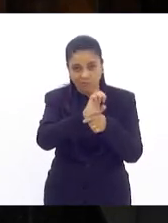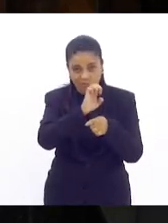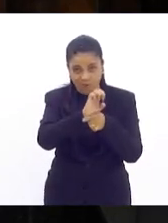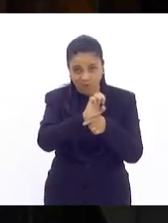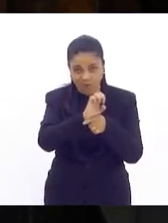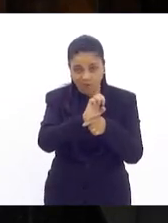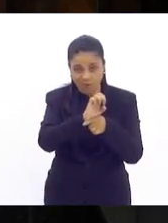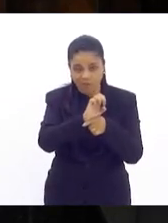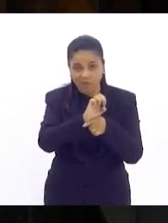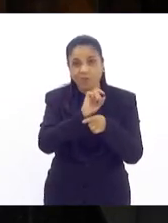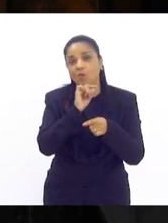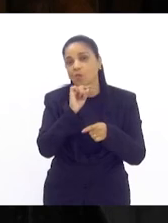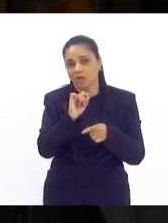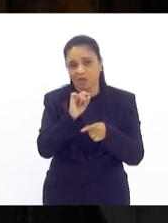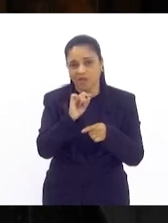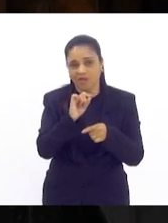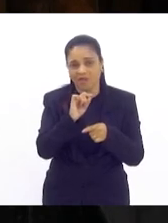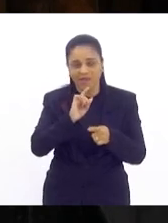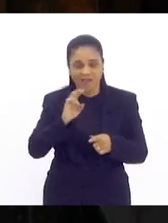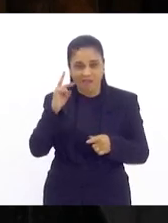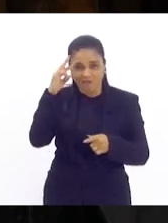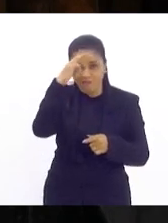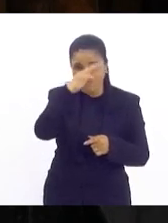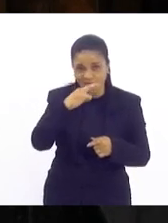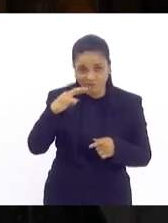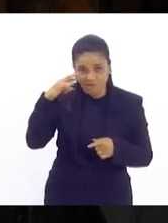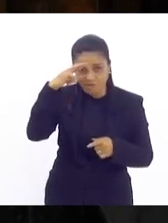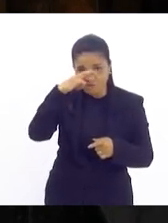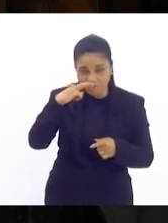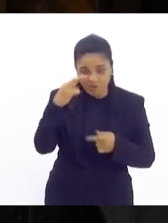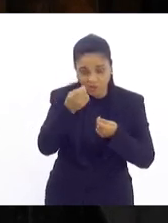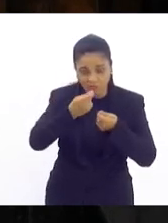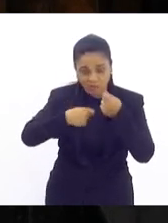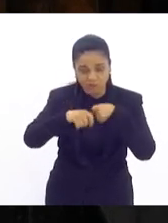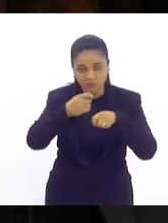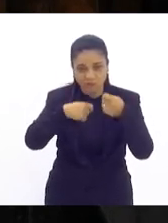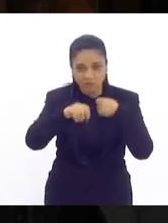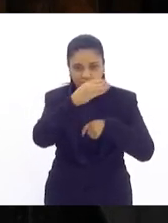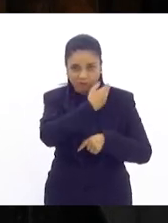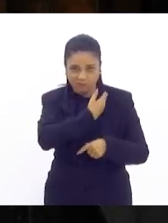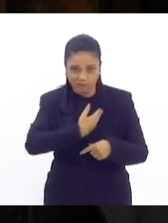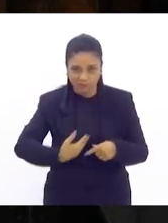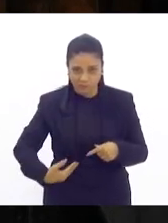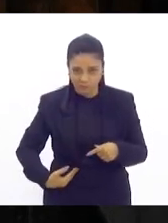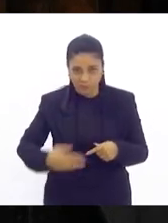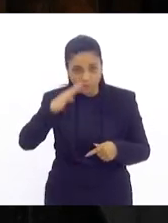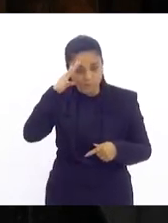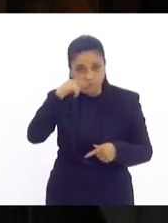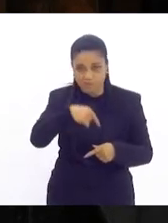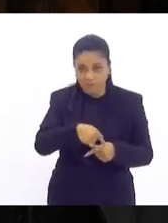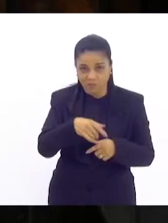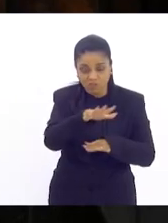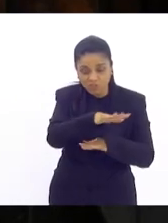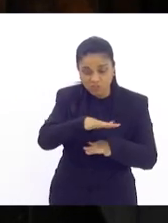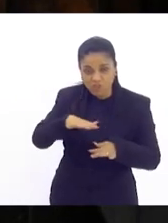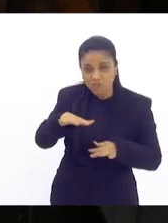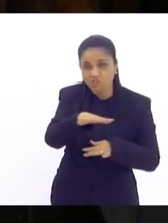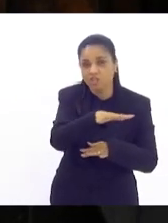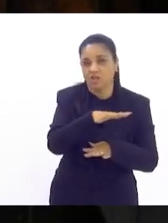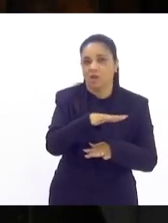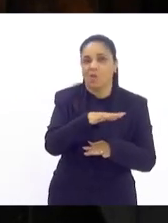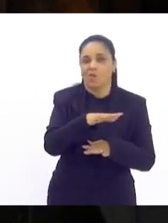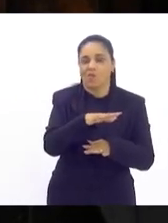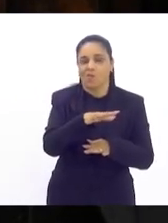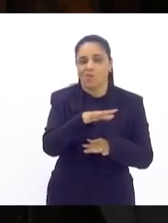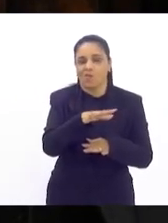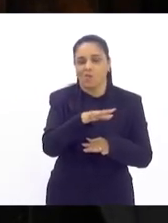outras é fazer a fiscalização da administração pública e em geral com exceções